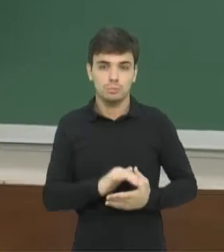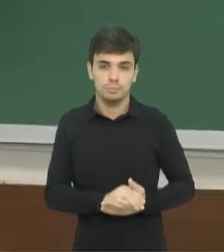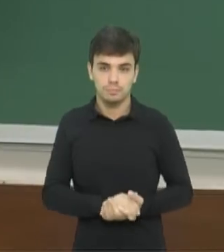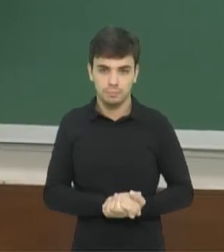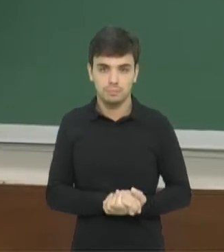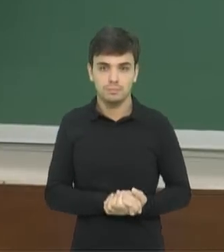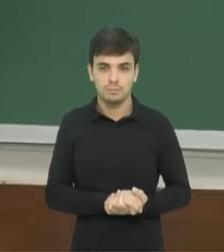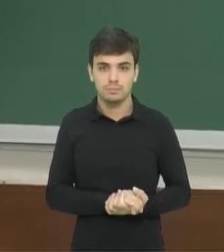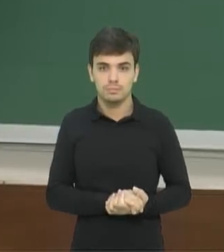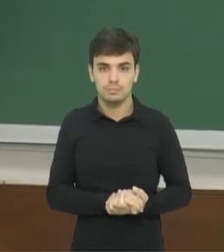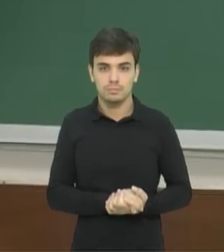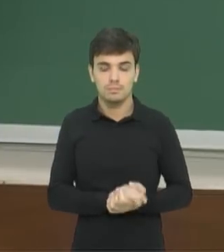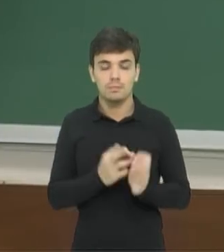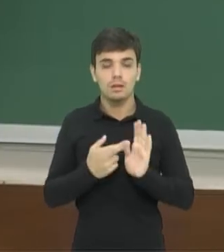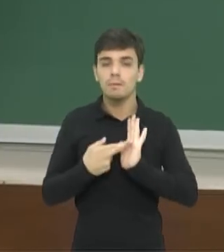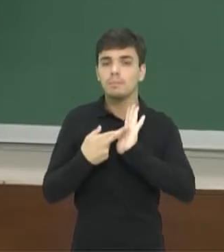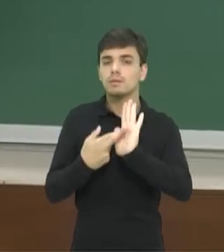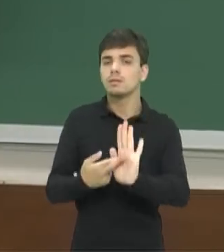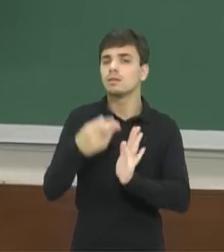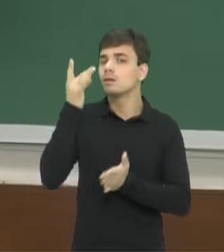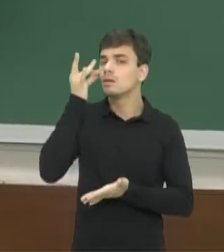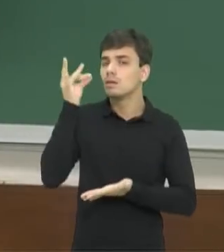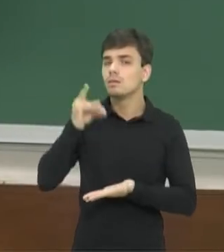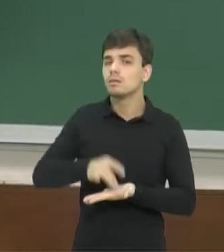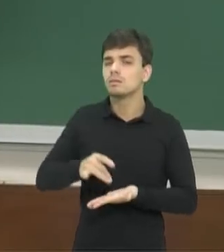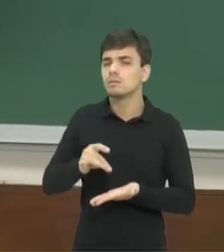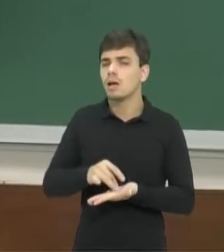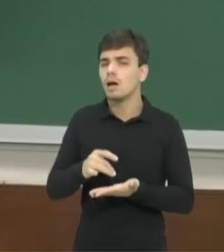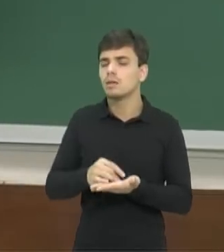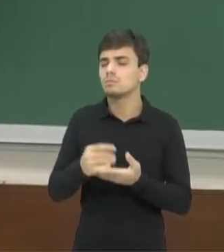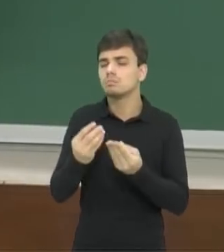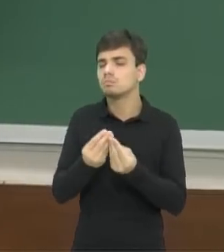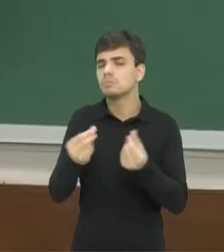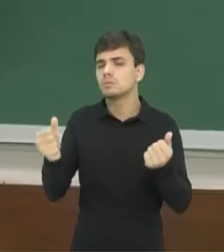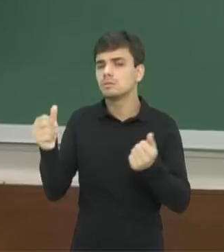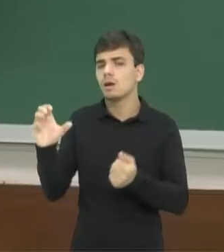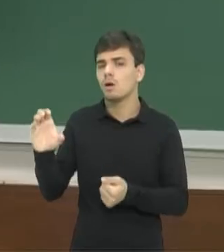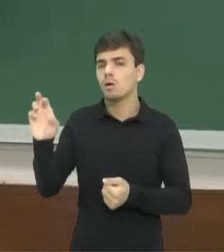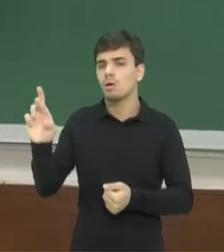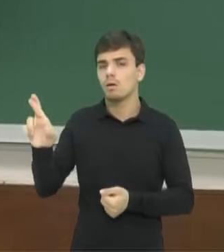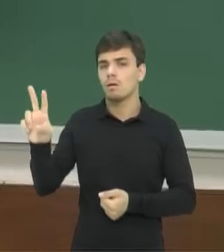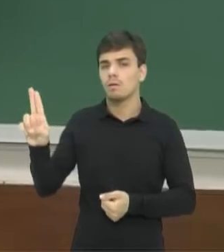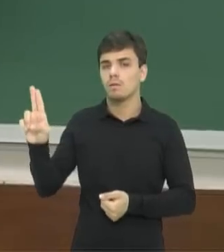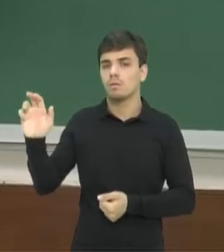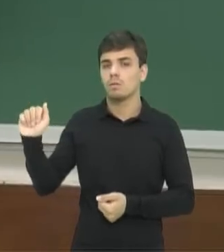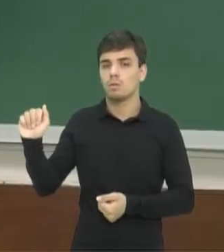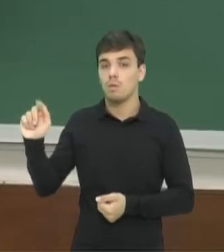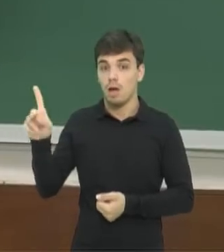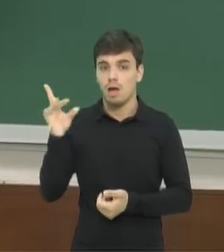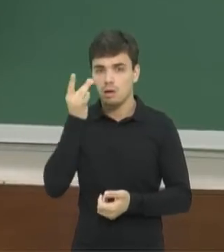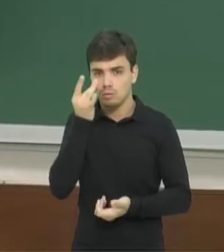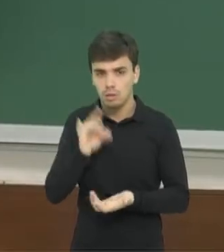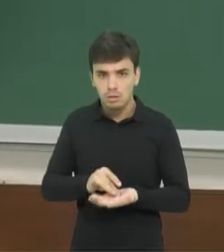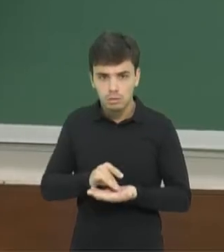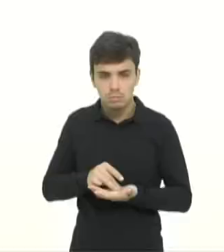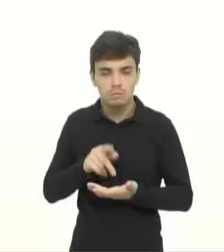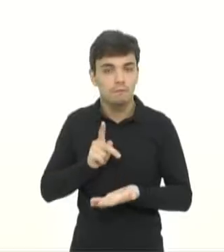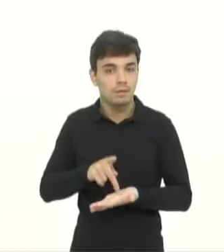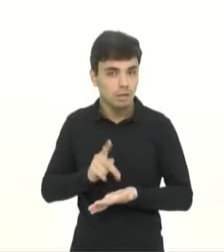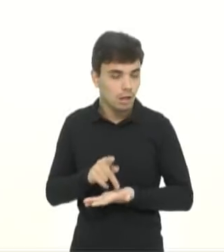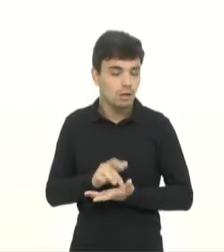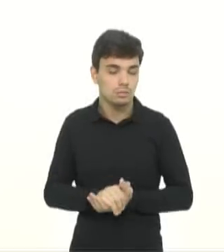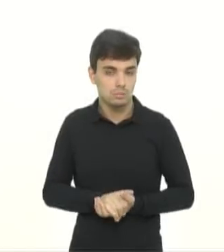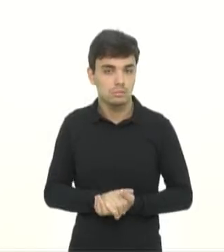temas. Representação da realidade crua. O que é a realidade crua? Aquilo que realmente existe, né?